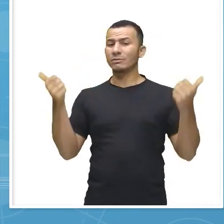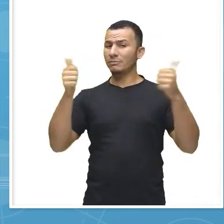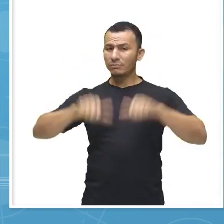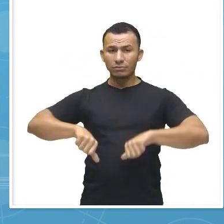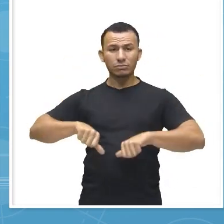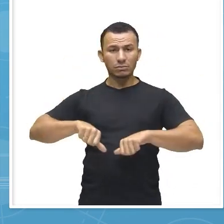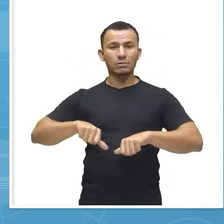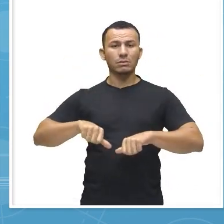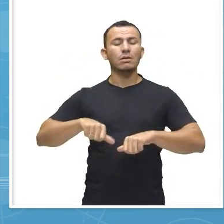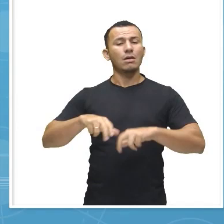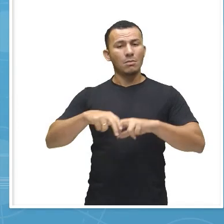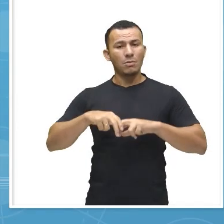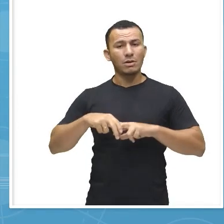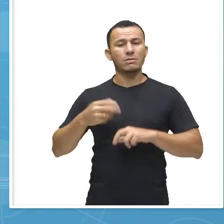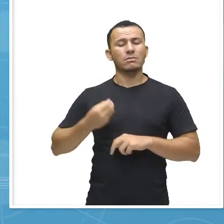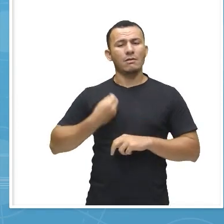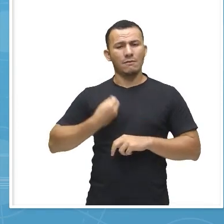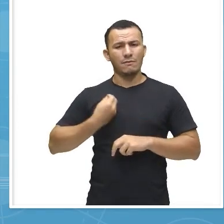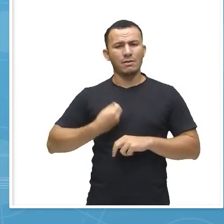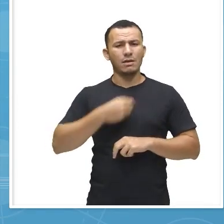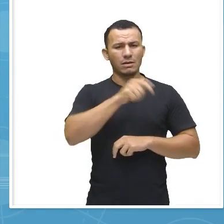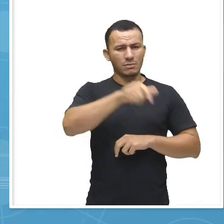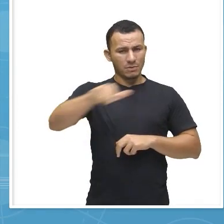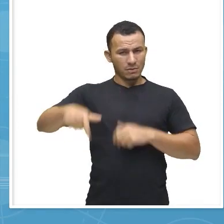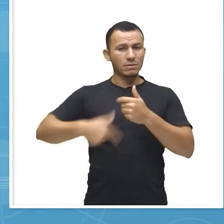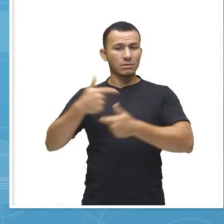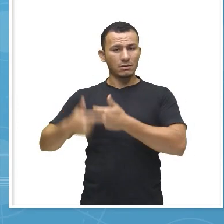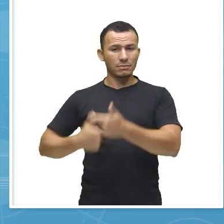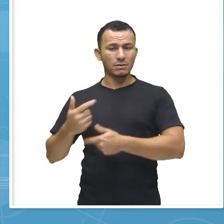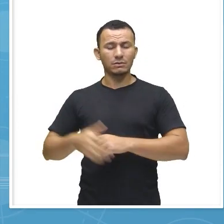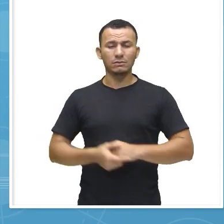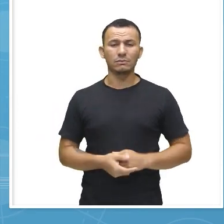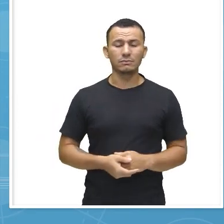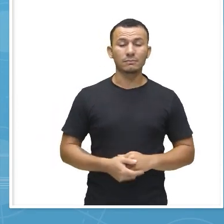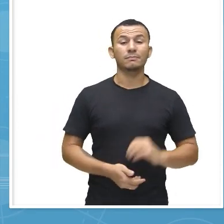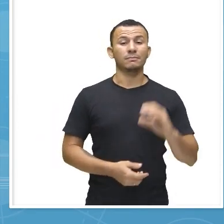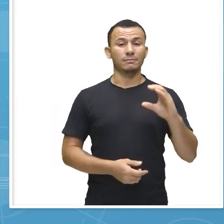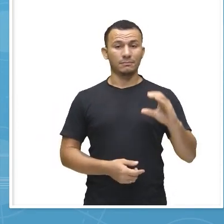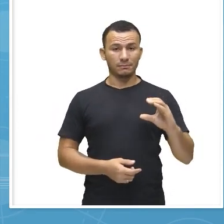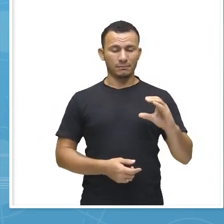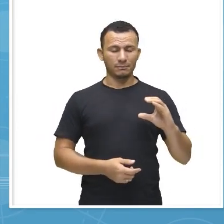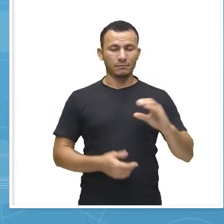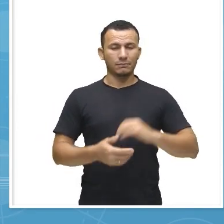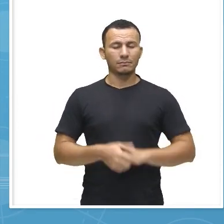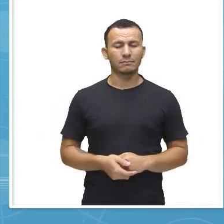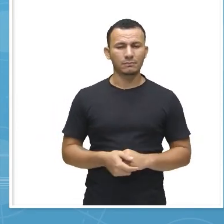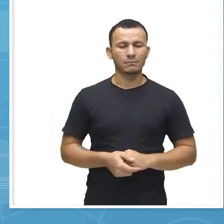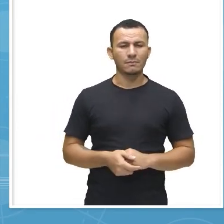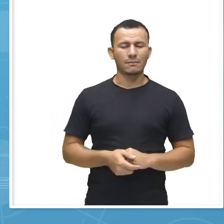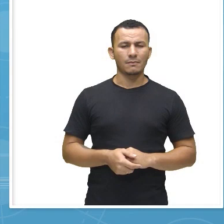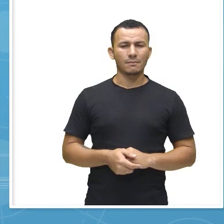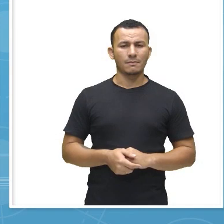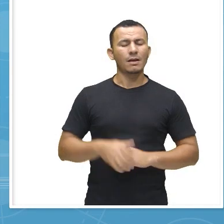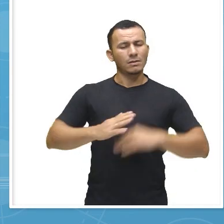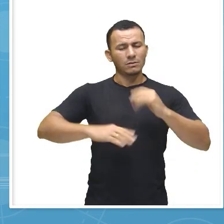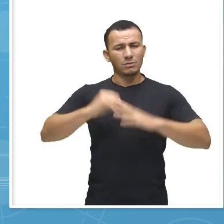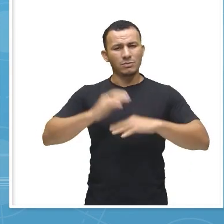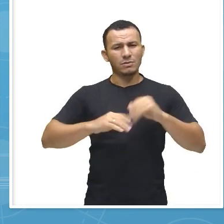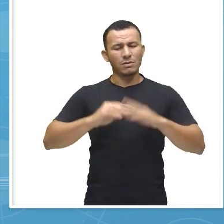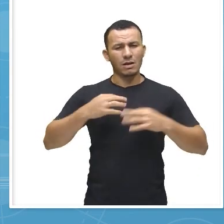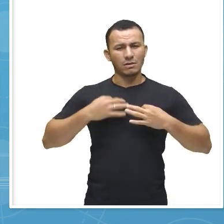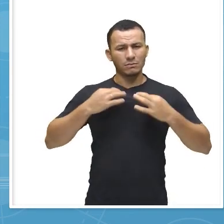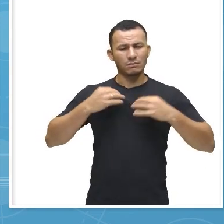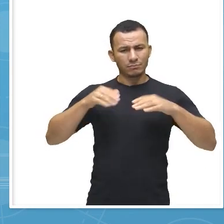precárias, principalmente a vida dos trabalhadores, tá bom? C, a ascensão social dos artesãos que reuniram